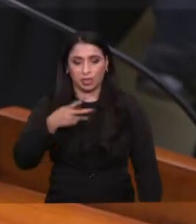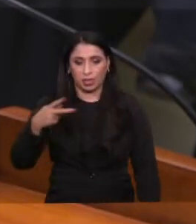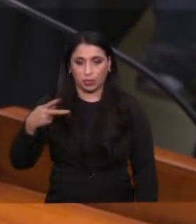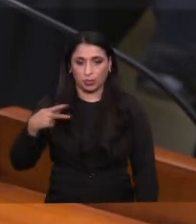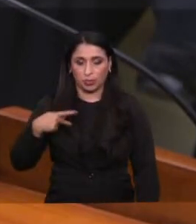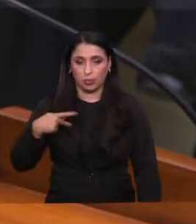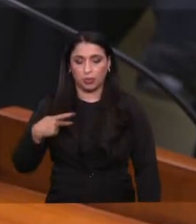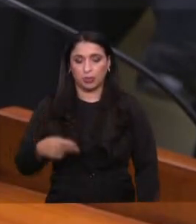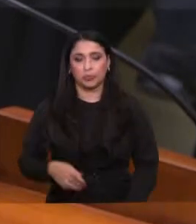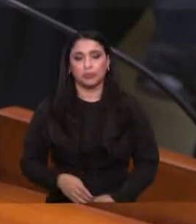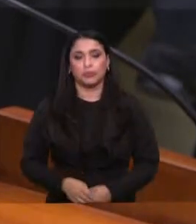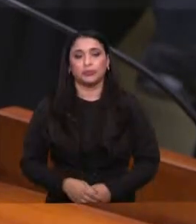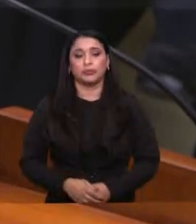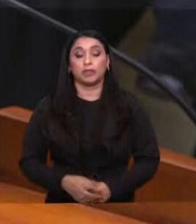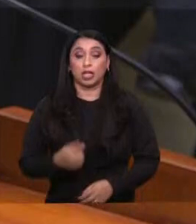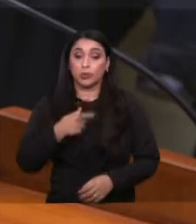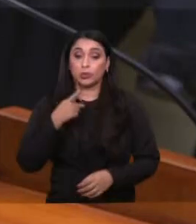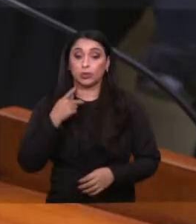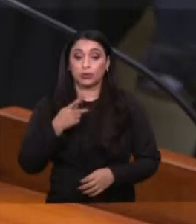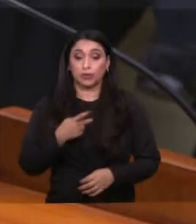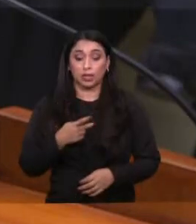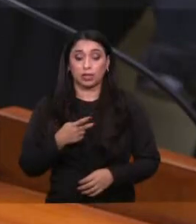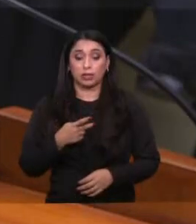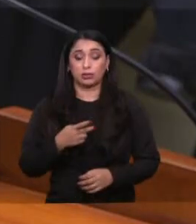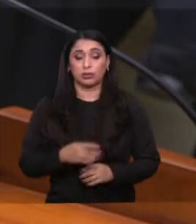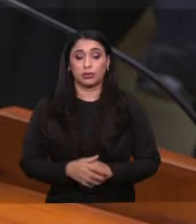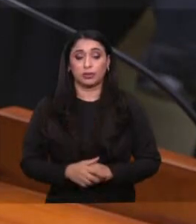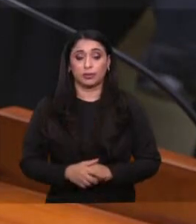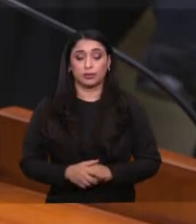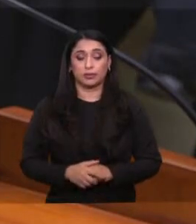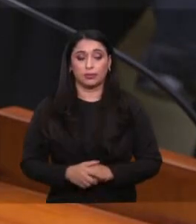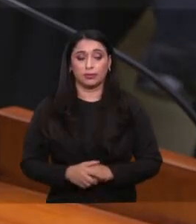União, eu digo que eu estou falando aqui